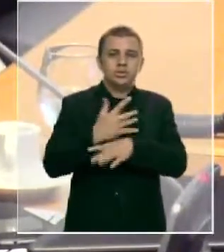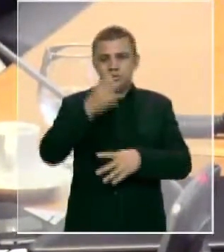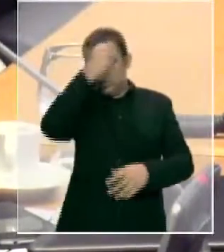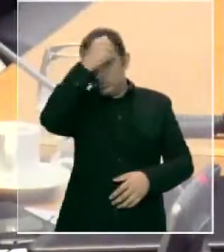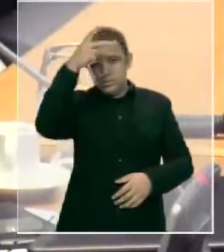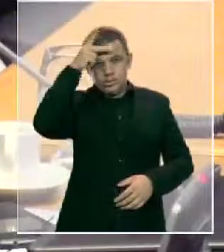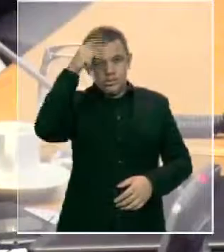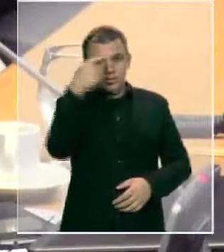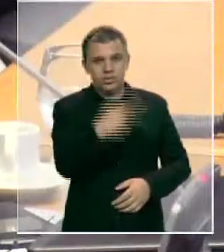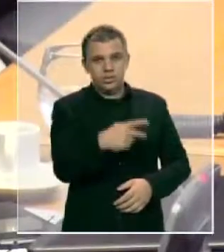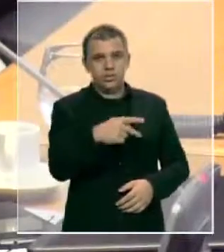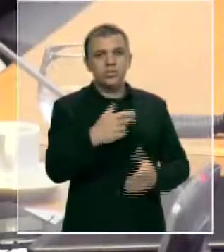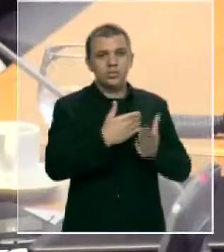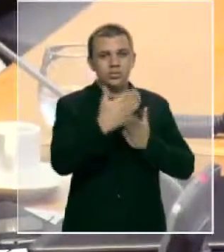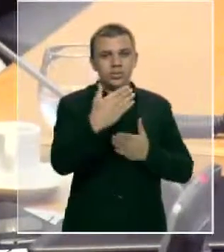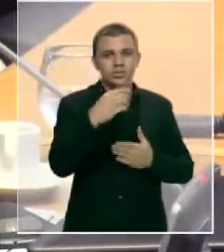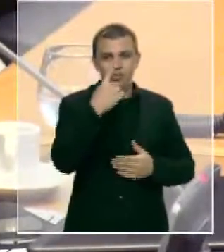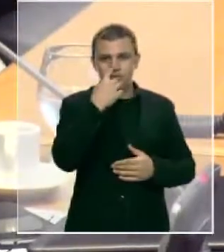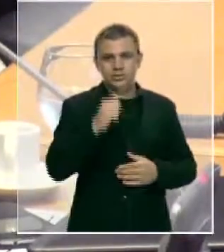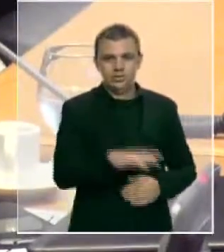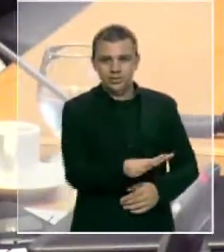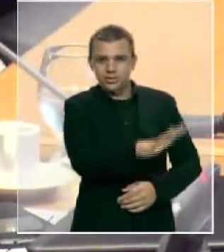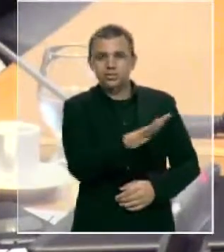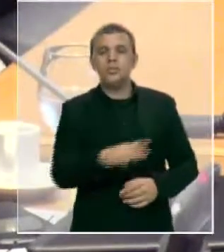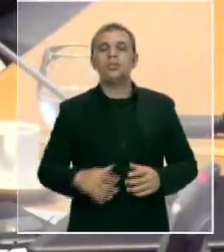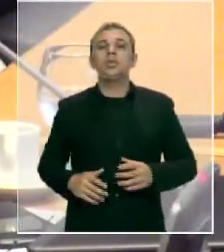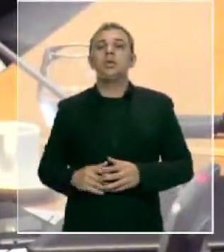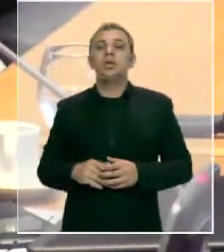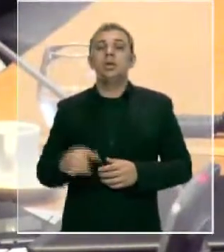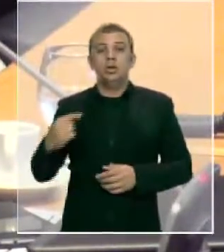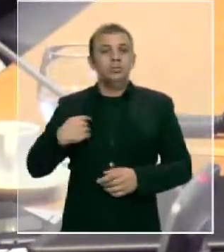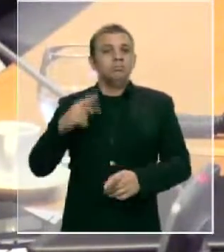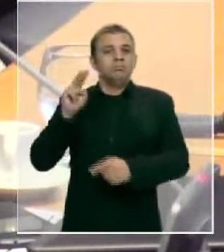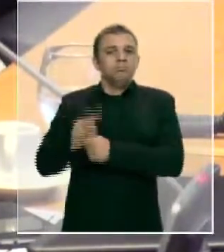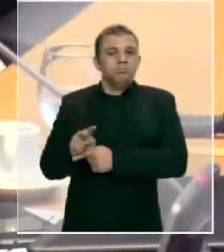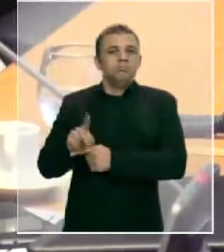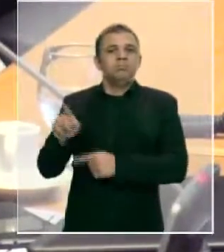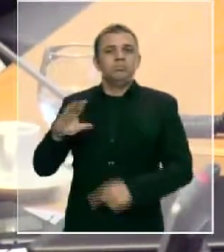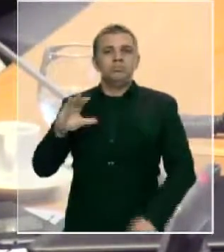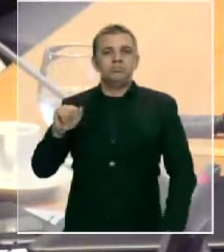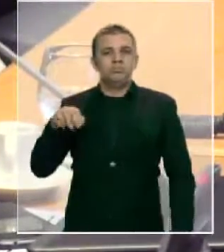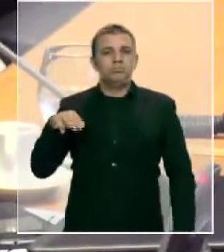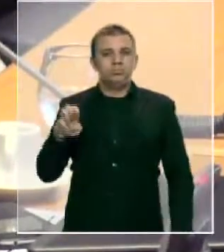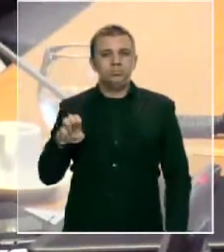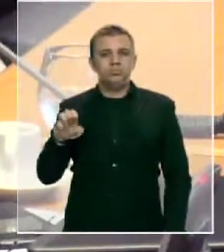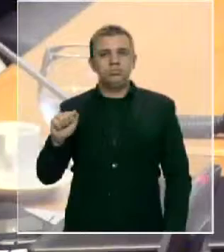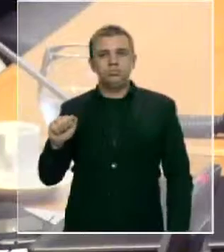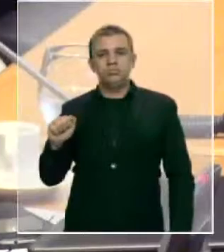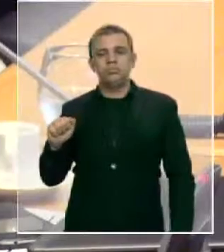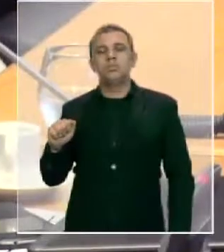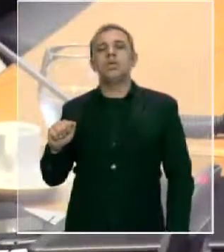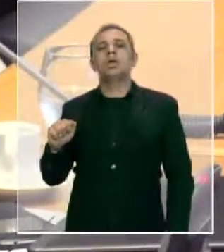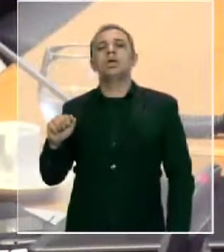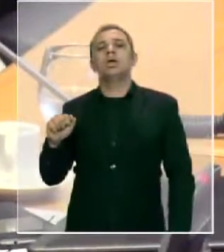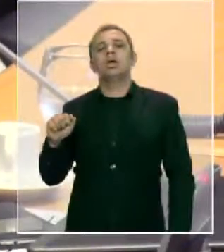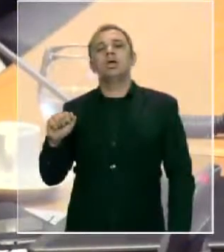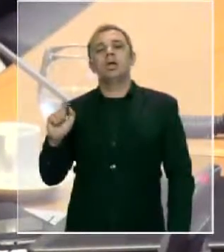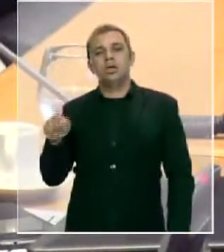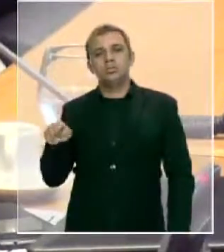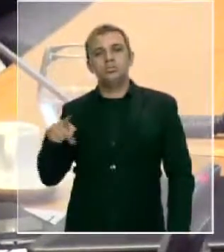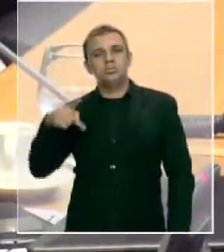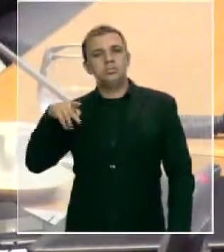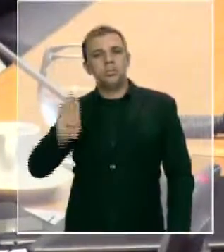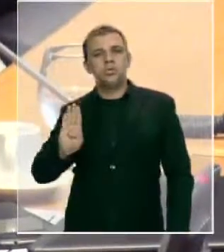de Imperatriz iniciou. E eu defendo a CAEMA como pública e moralizada e que tem que atender